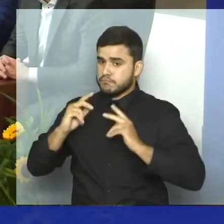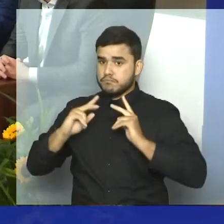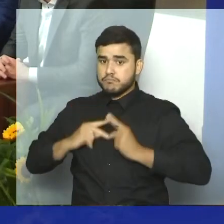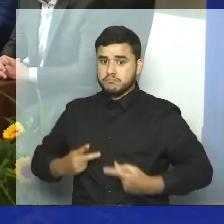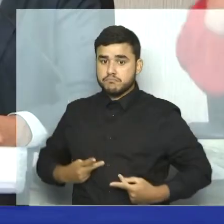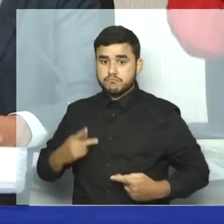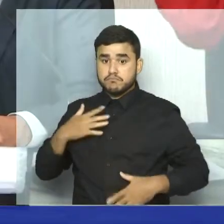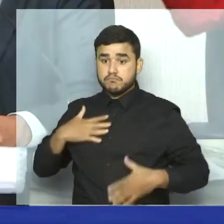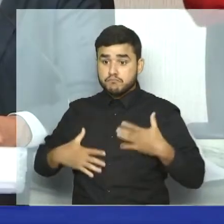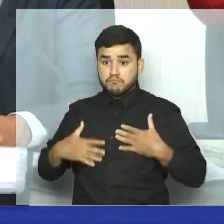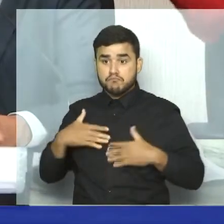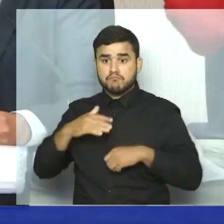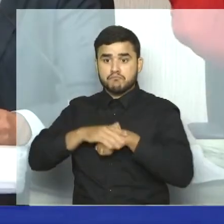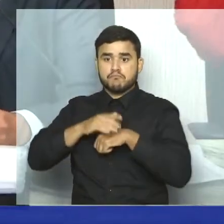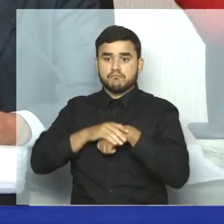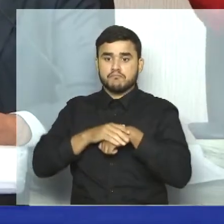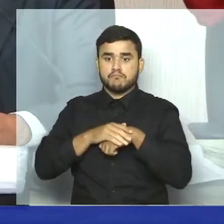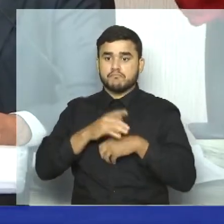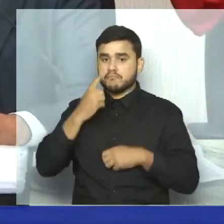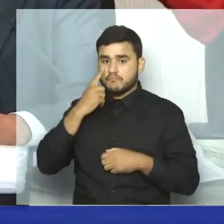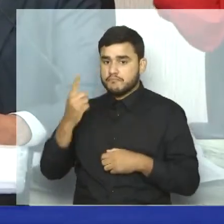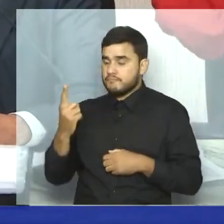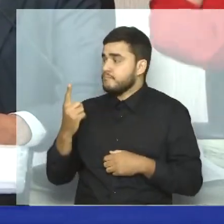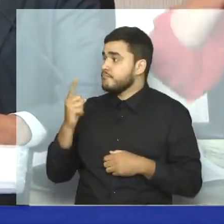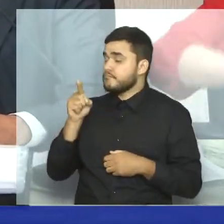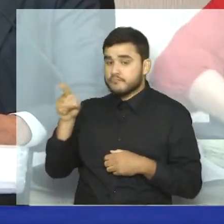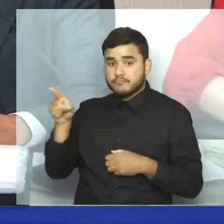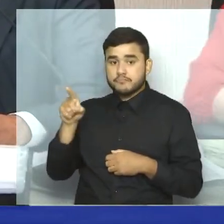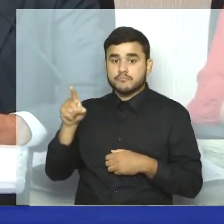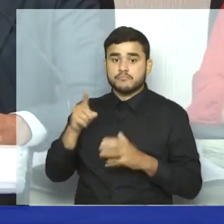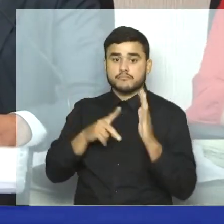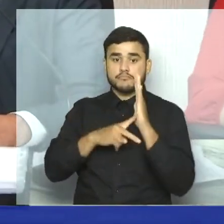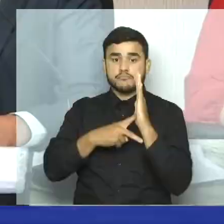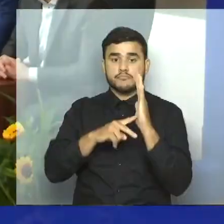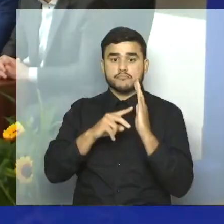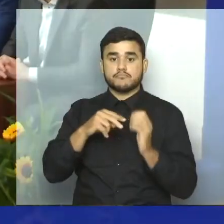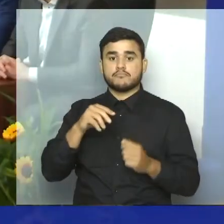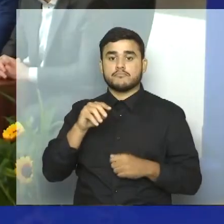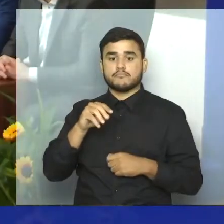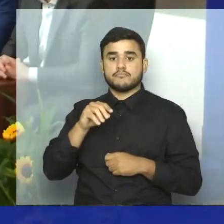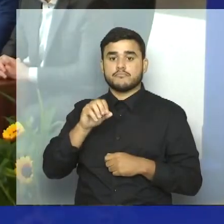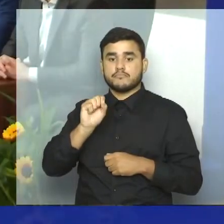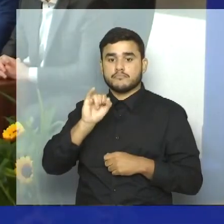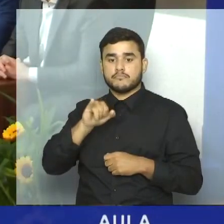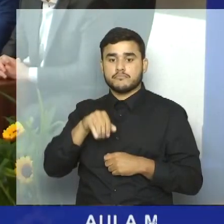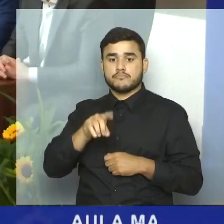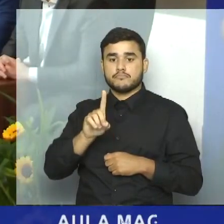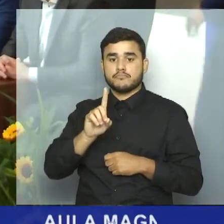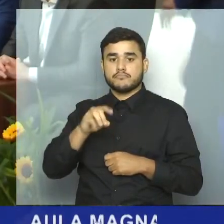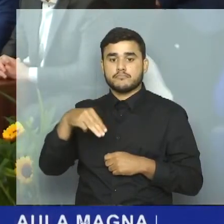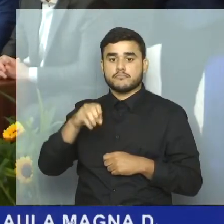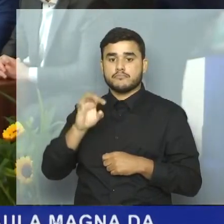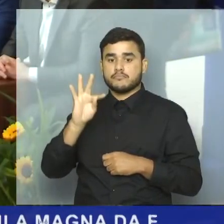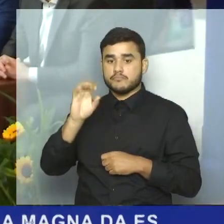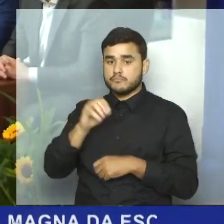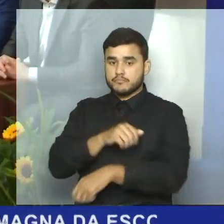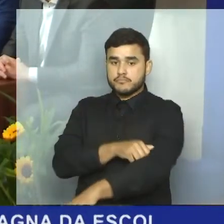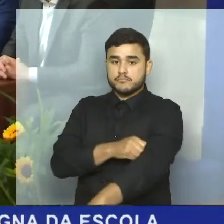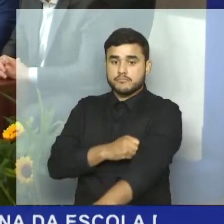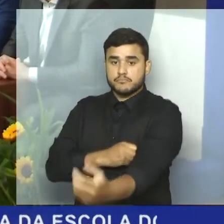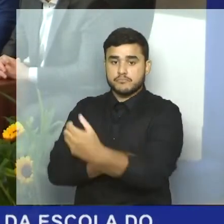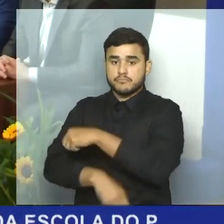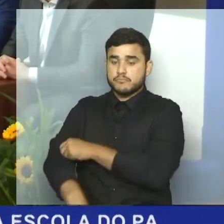Teles, presidente do Sindimotofor. Meu irmão, desista de resistir a isso. Obrigue os seus políticos a